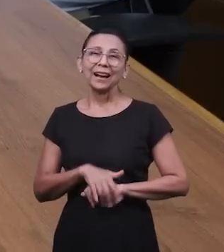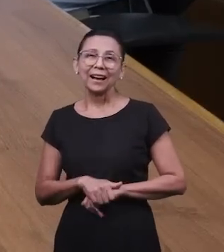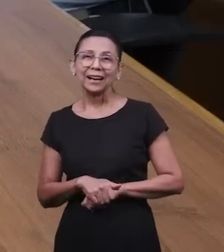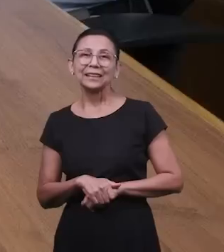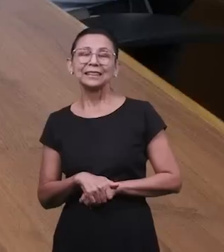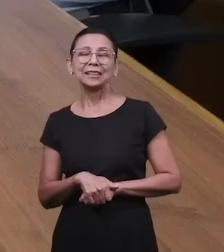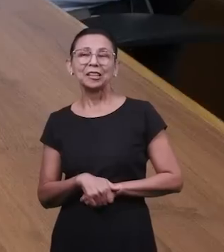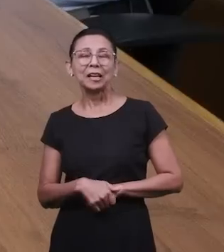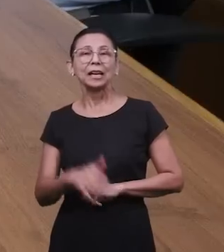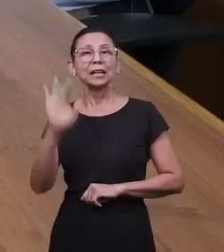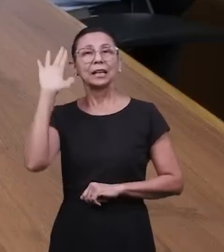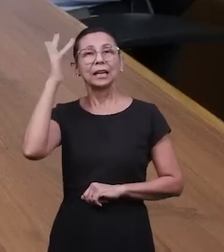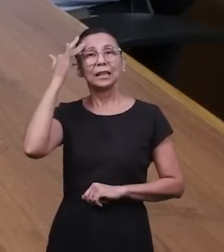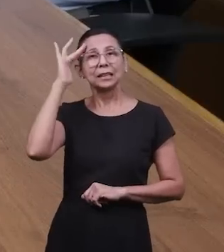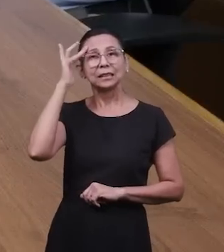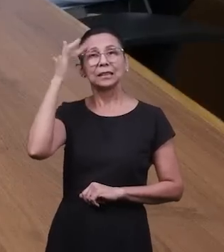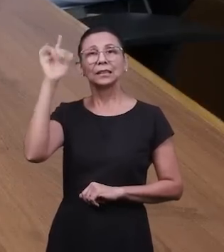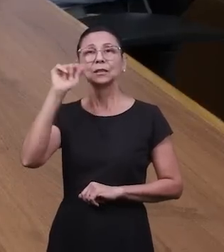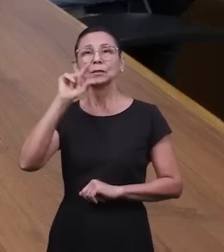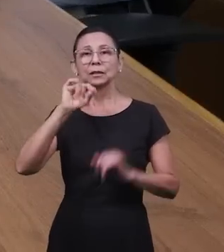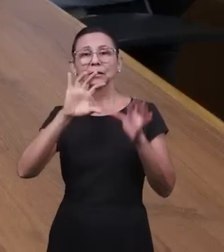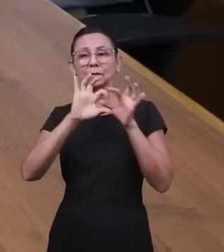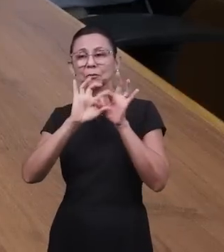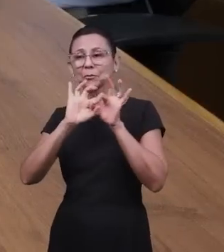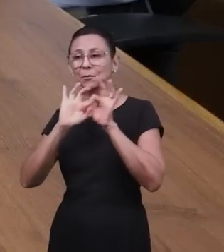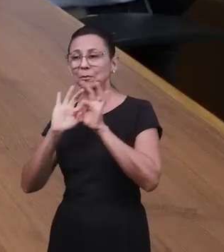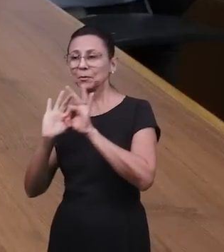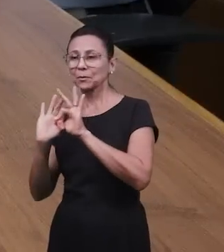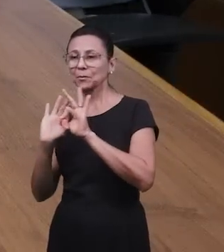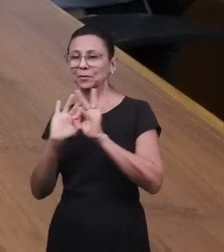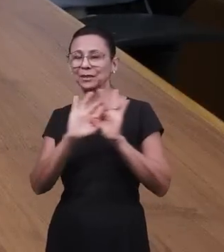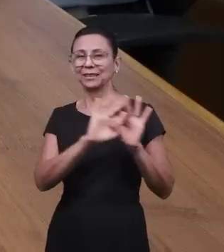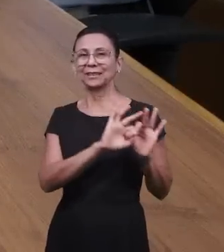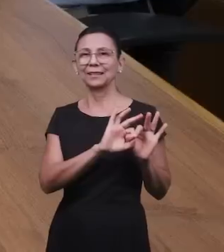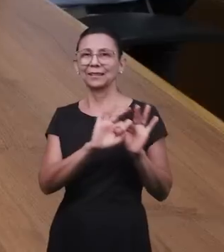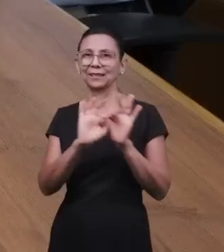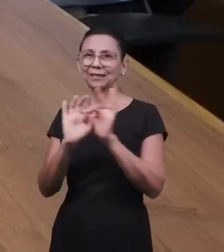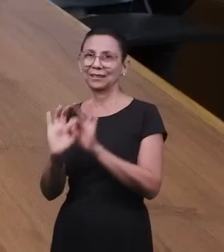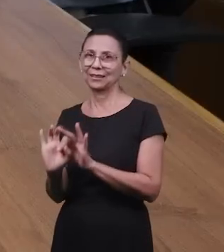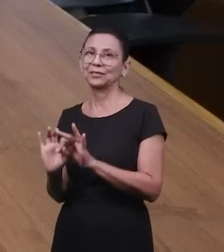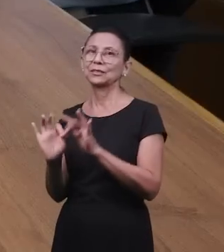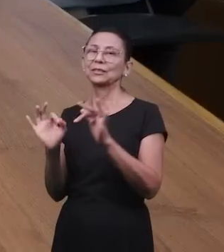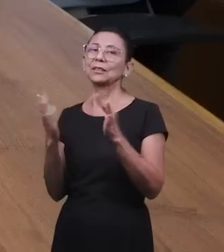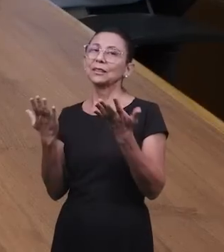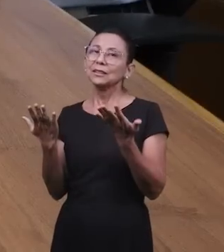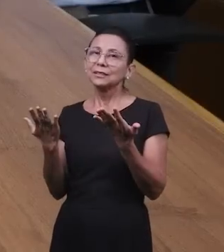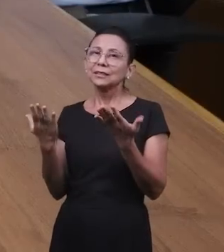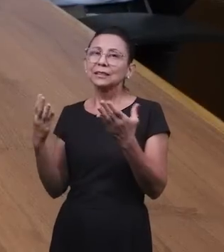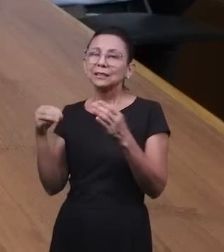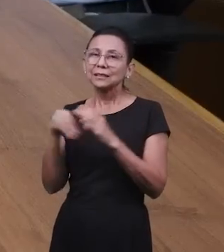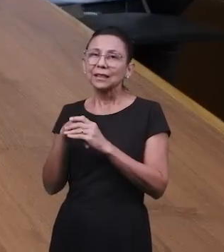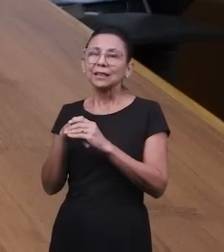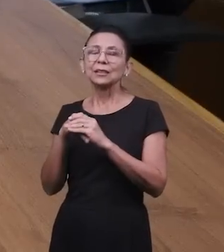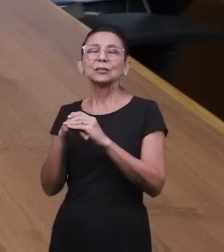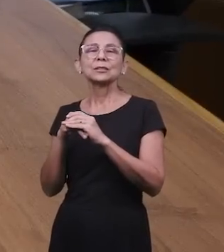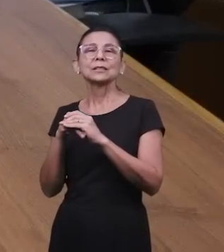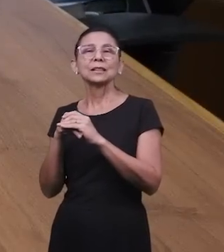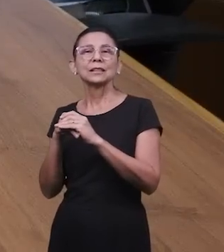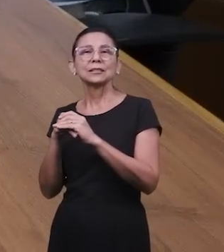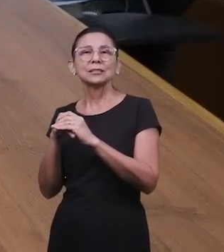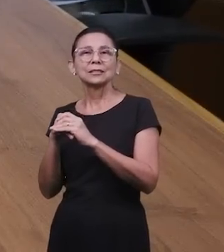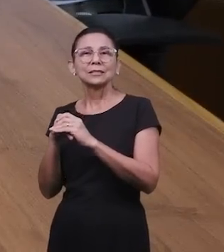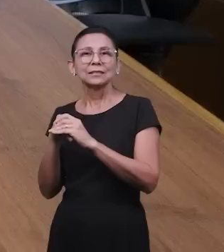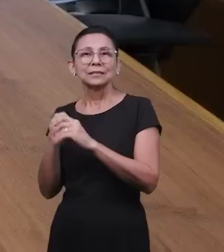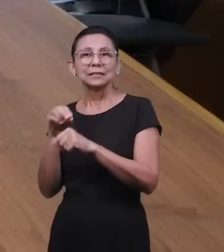estou chegando, mas eu entendi que eu tenho como viver, como eu faço parte de um corpo, eu estou integrado a um corpo, num pedido simples: ora por mim.